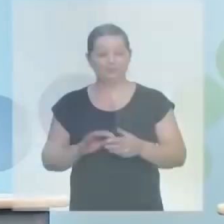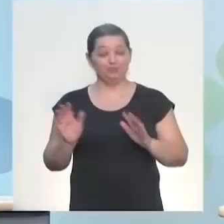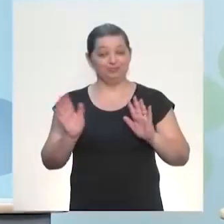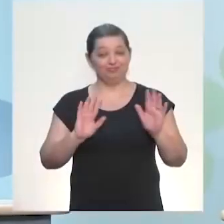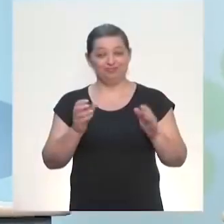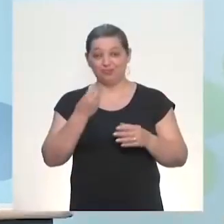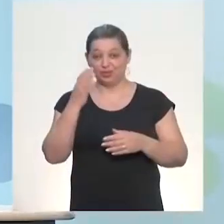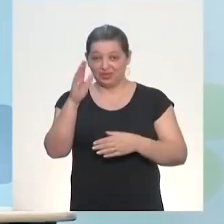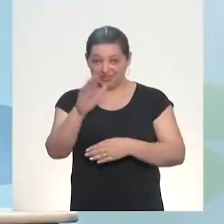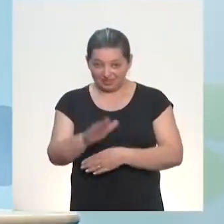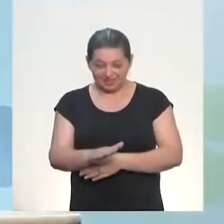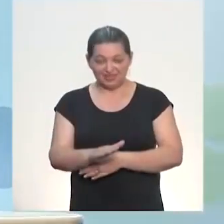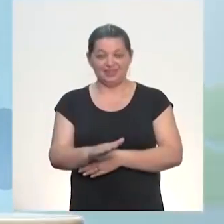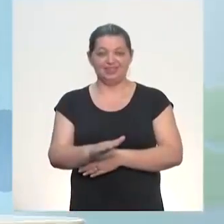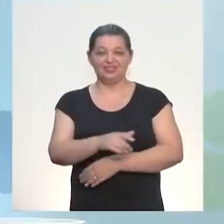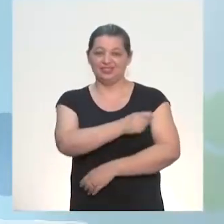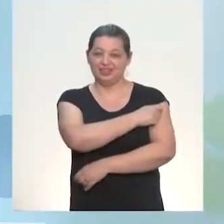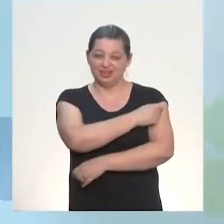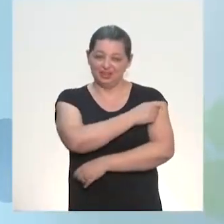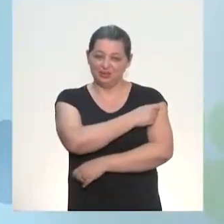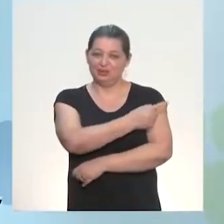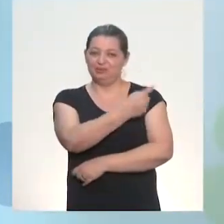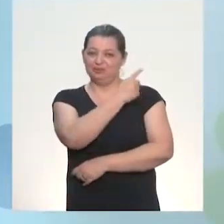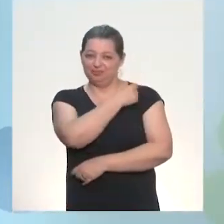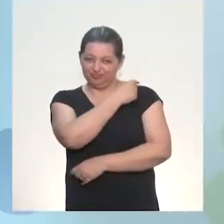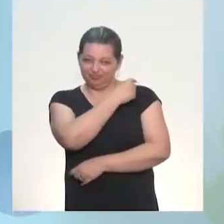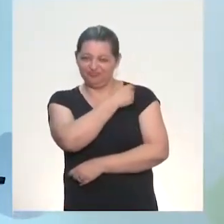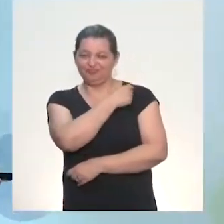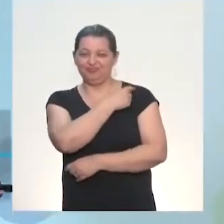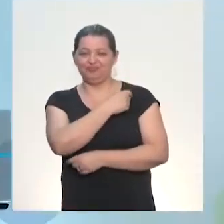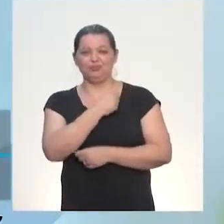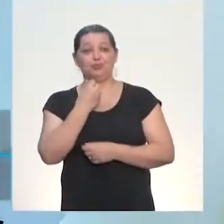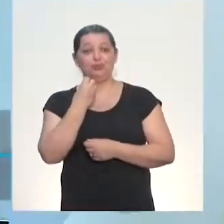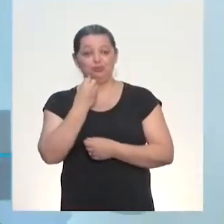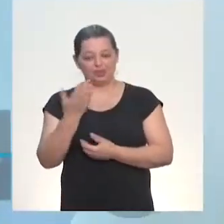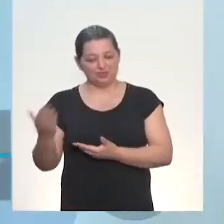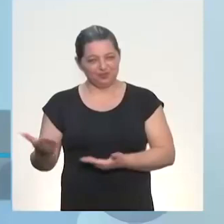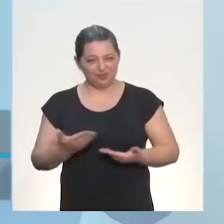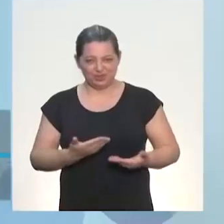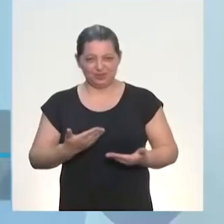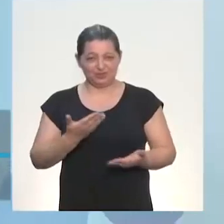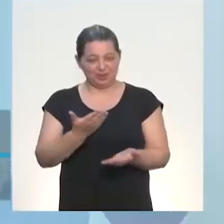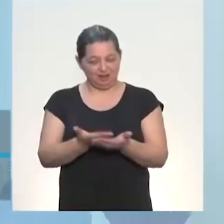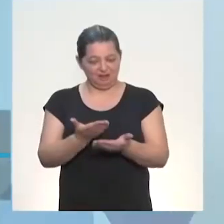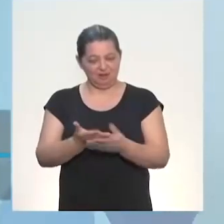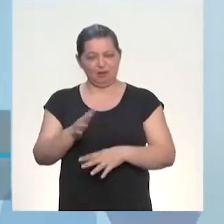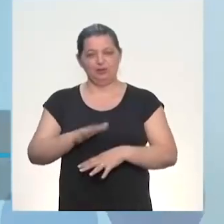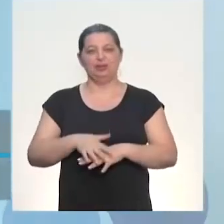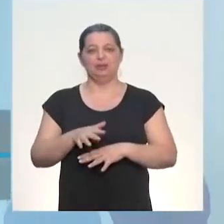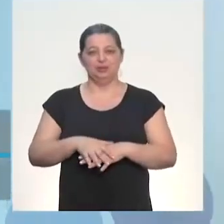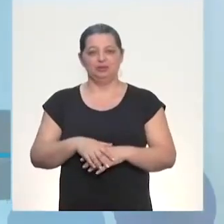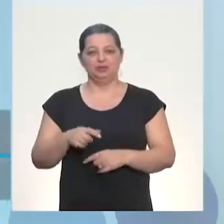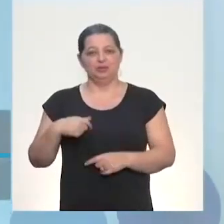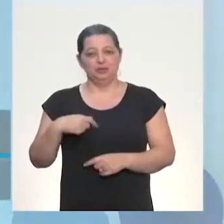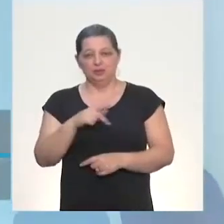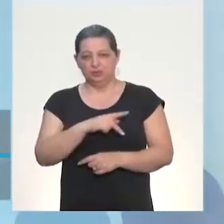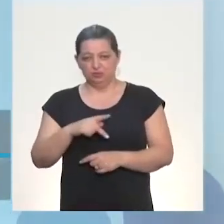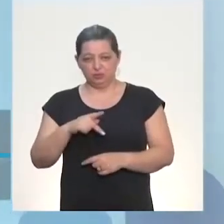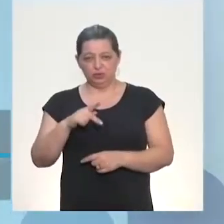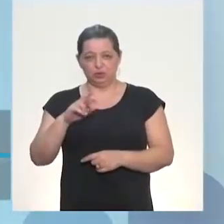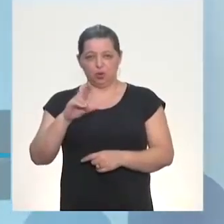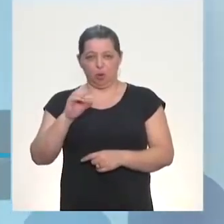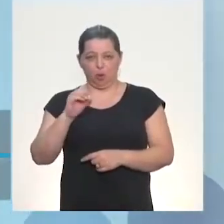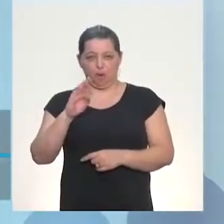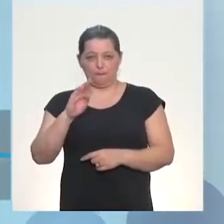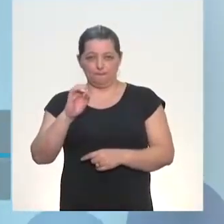Olá, boa tarde, alunos da primeira série do ensino médio. Sejam todos bem-vindos a mais uma aula de matemática. Eu sou a professora Roberta e